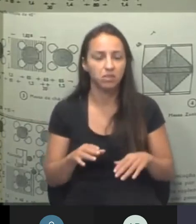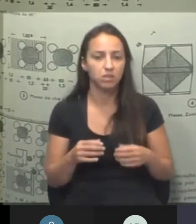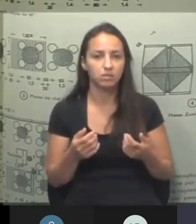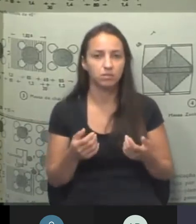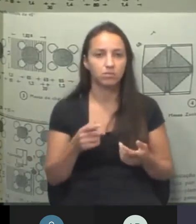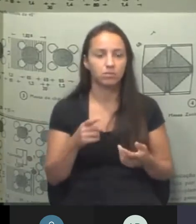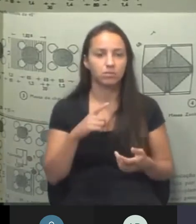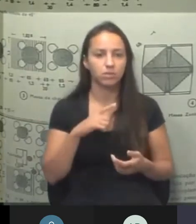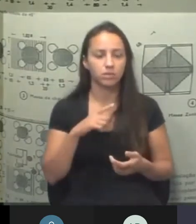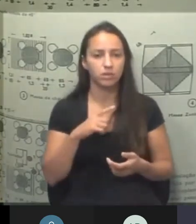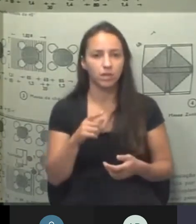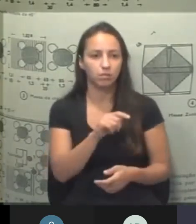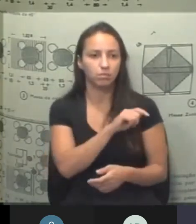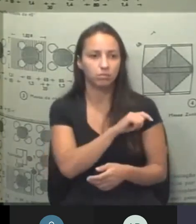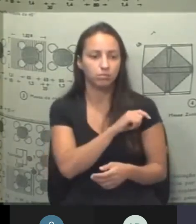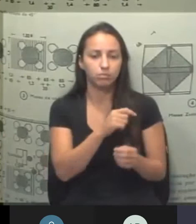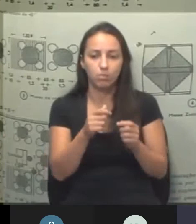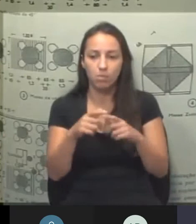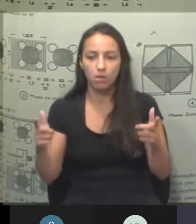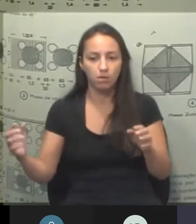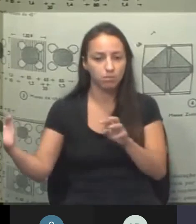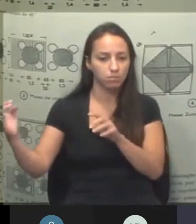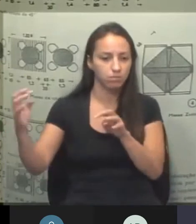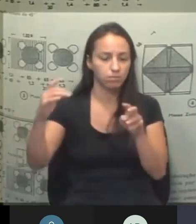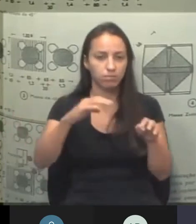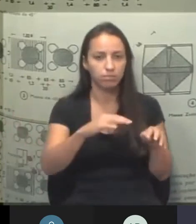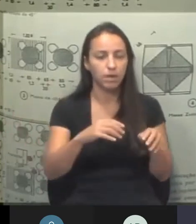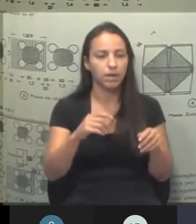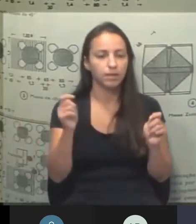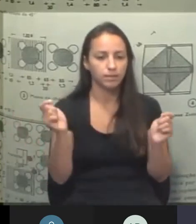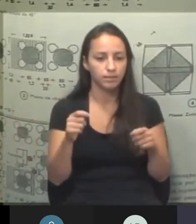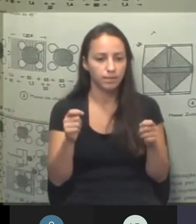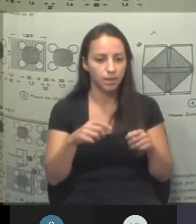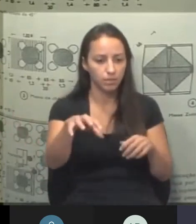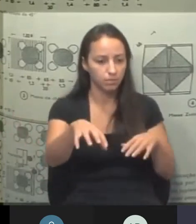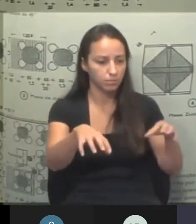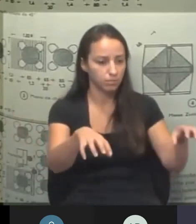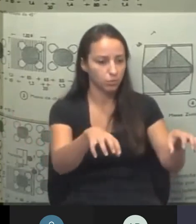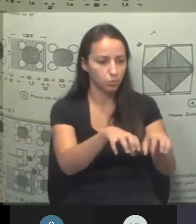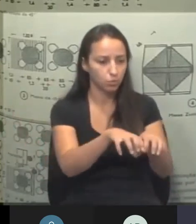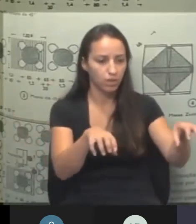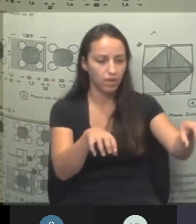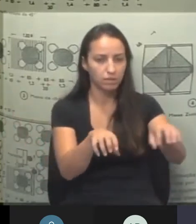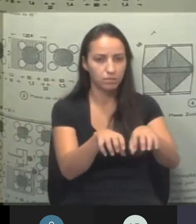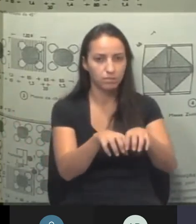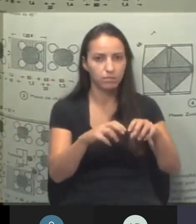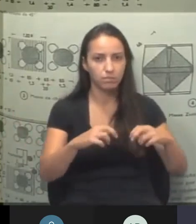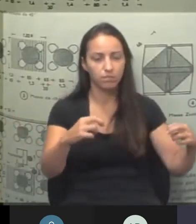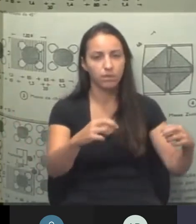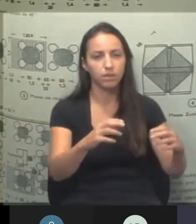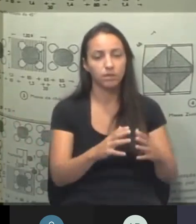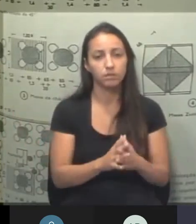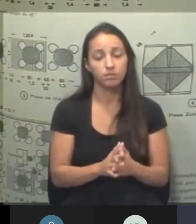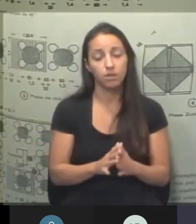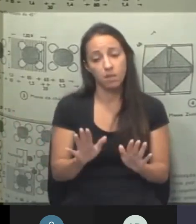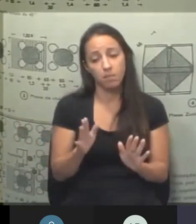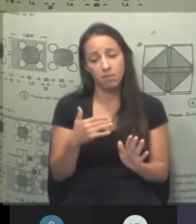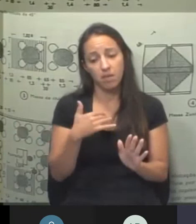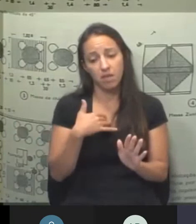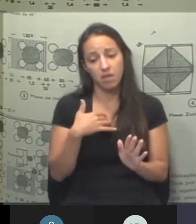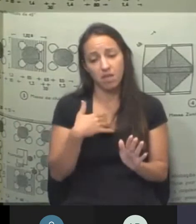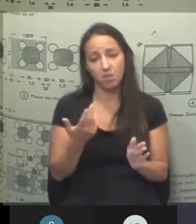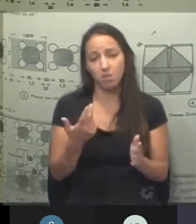turma maior que tem bastante afinidade, pode então ter essa possibilidade. Então, particularmente não gosto de mesas